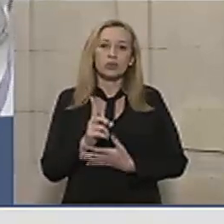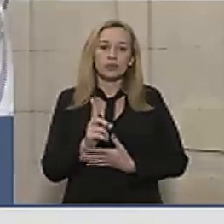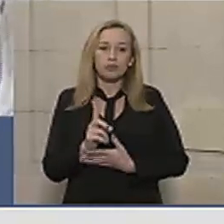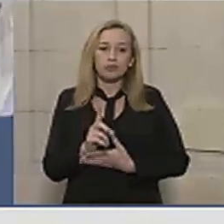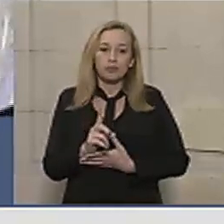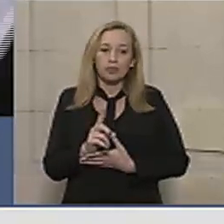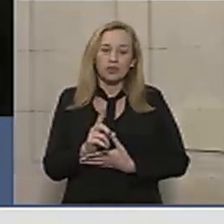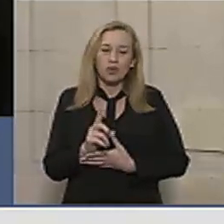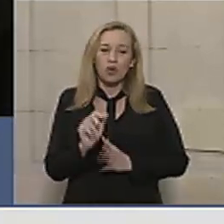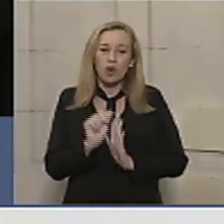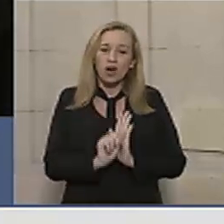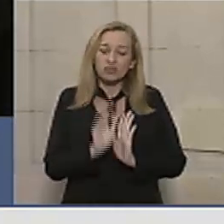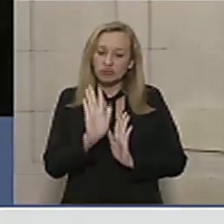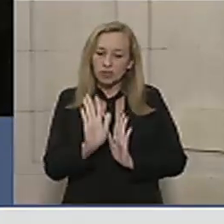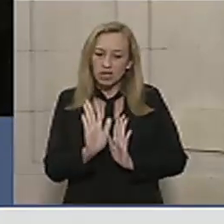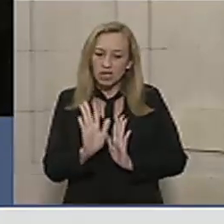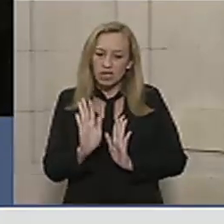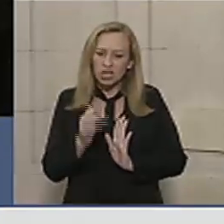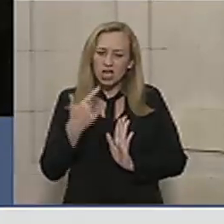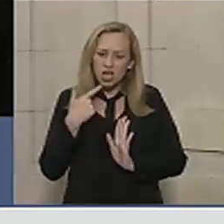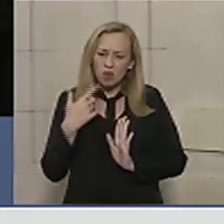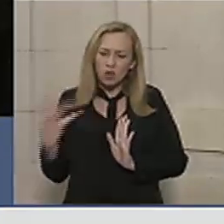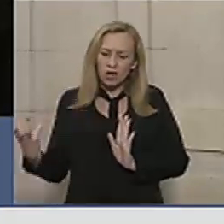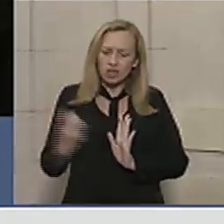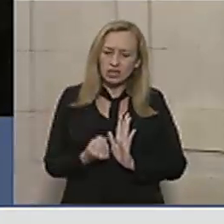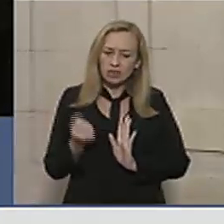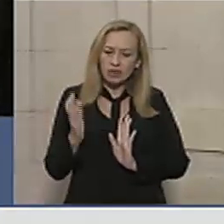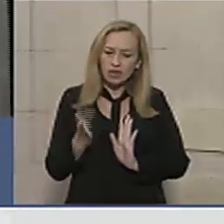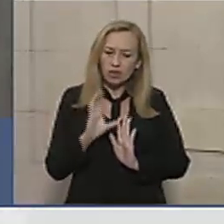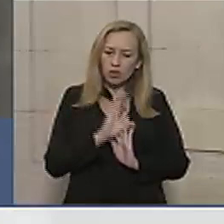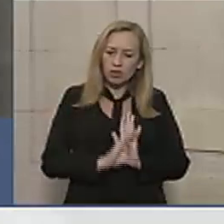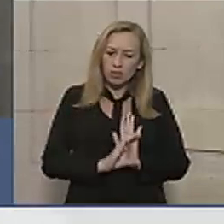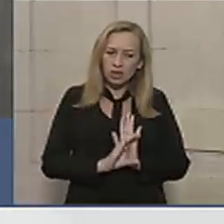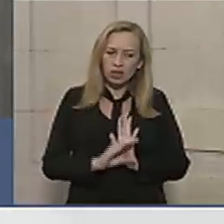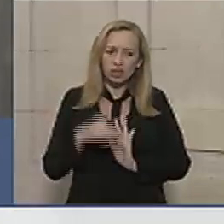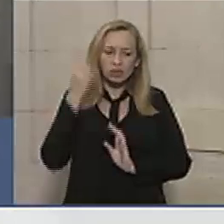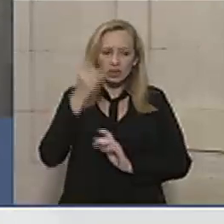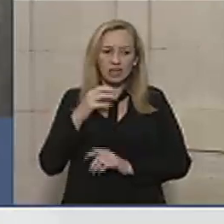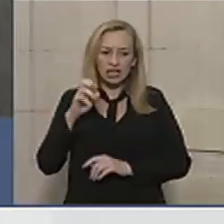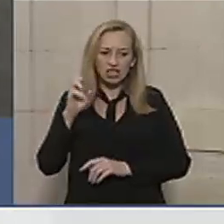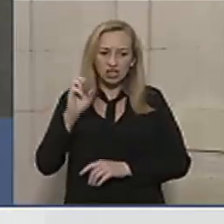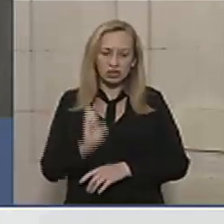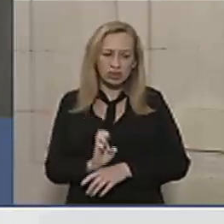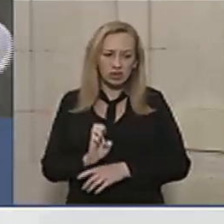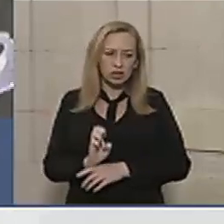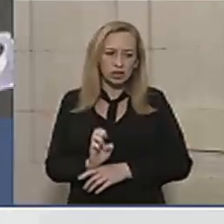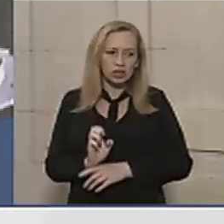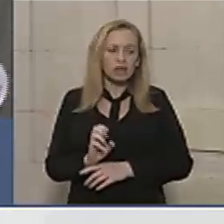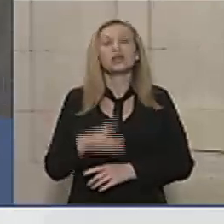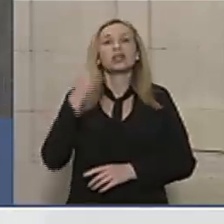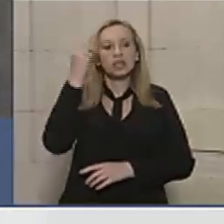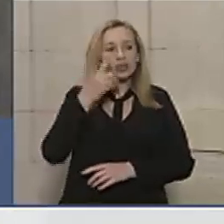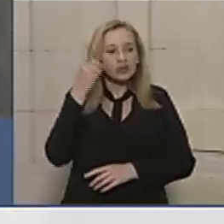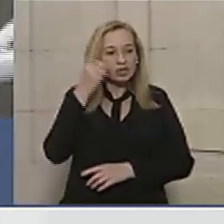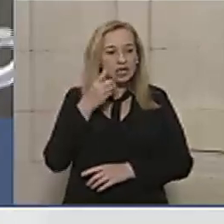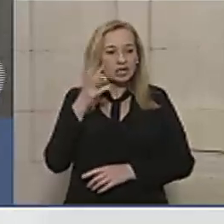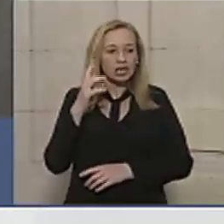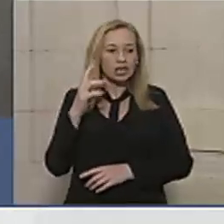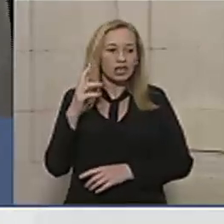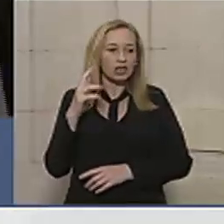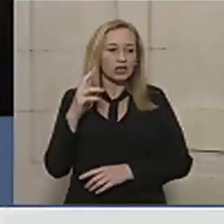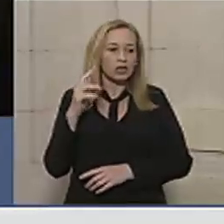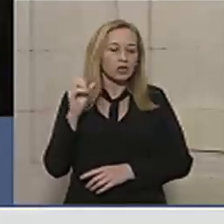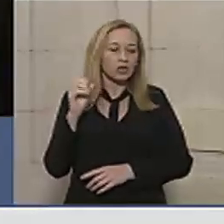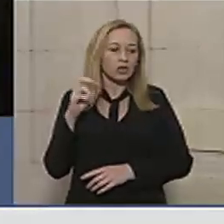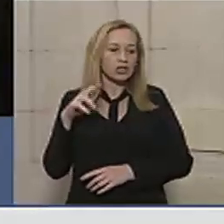matéria. Eu agora recebi uma emenda do deputado Knoploch e a deputada Regiane naturalmente se expressou